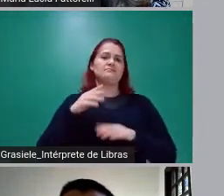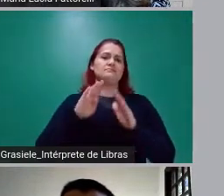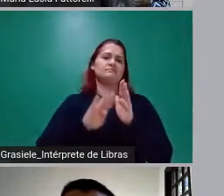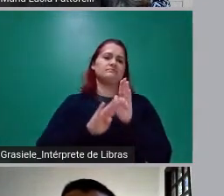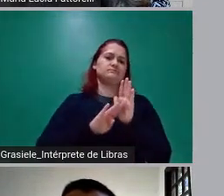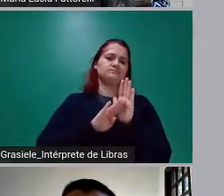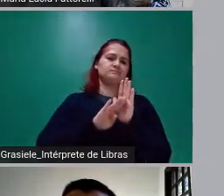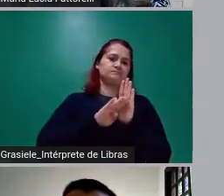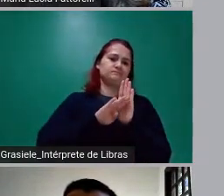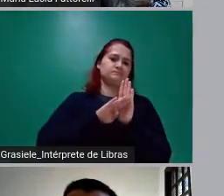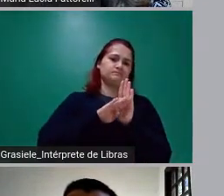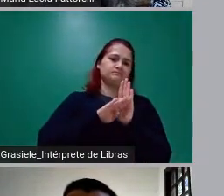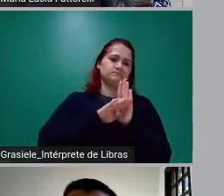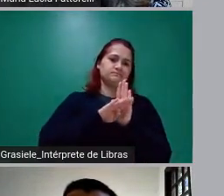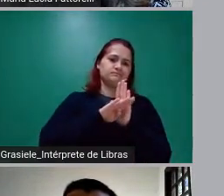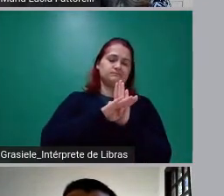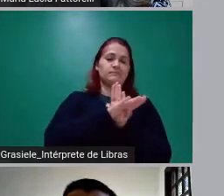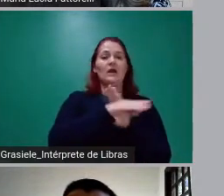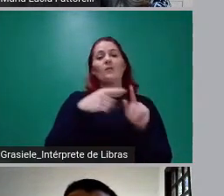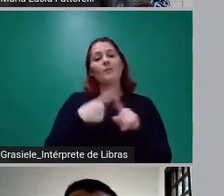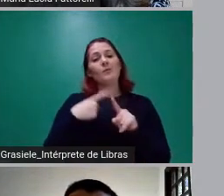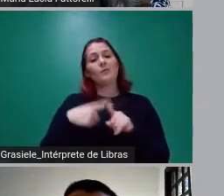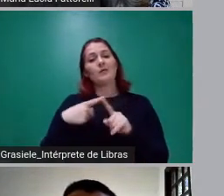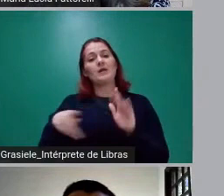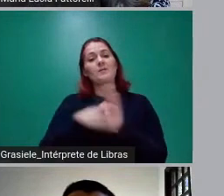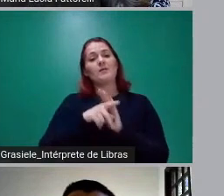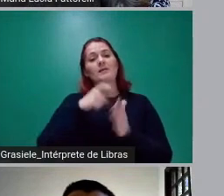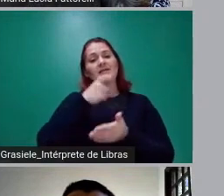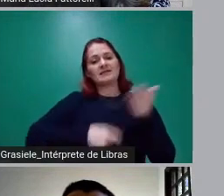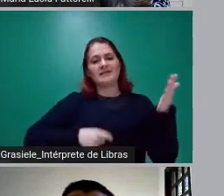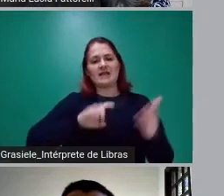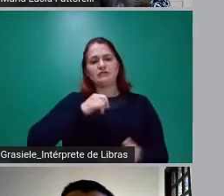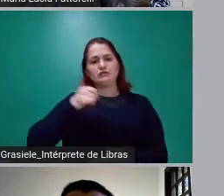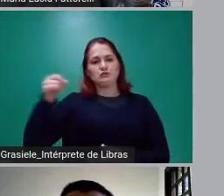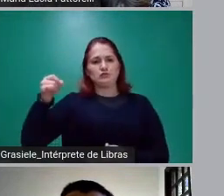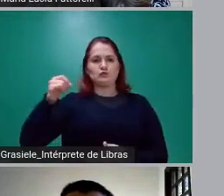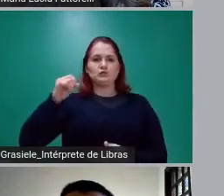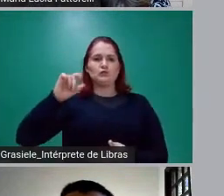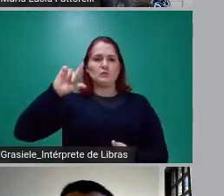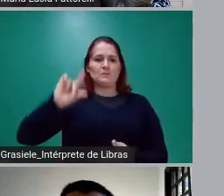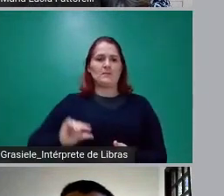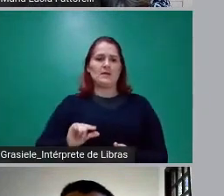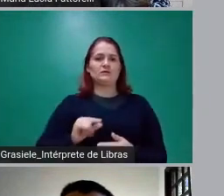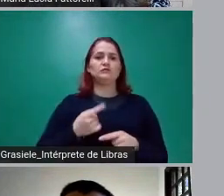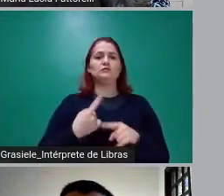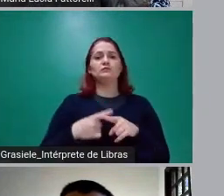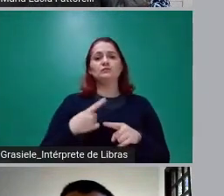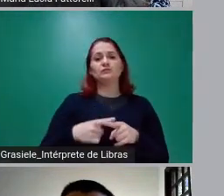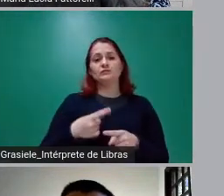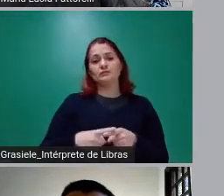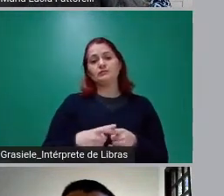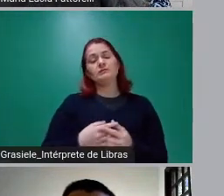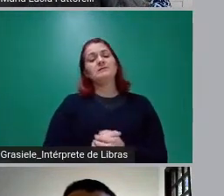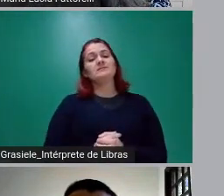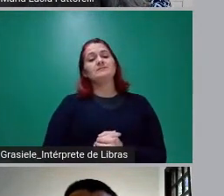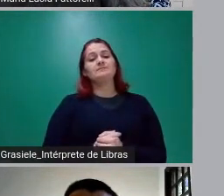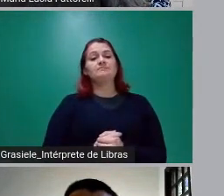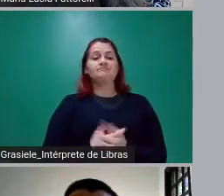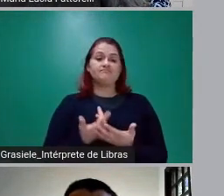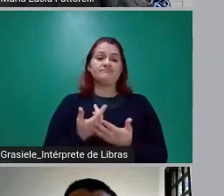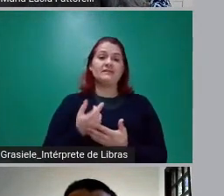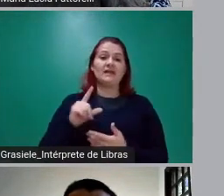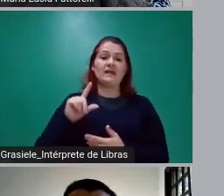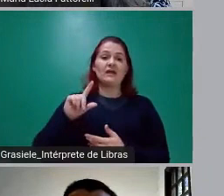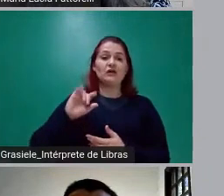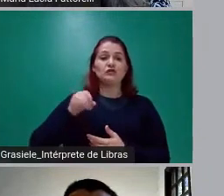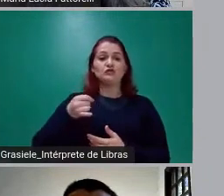aparentes de períodos de carência e taxa de juros baixos, porém flutuantes. Então, ofereceram inicialmente taxas de juros bastante baixos, períodos de carência longo,